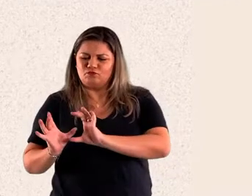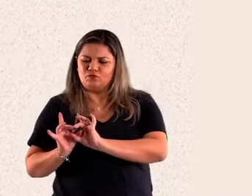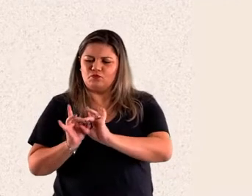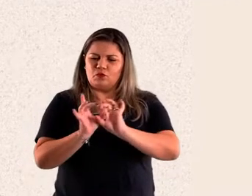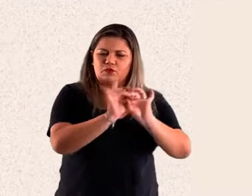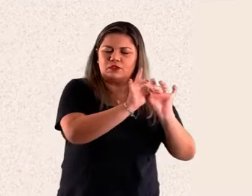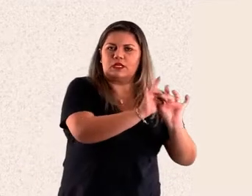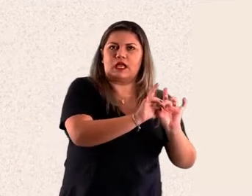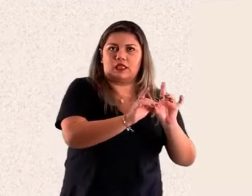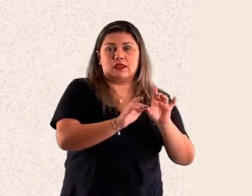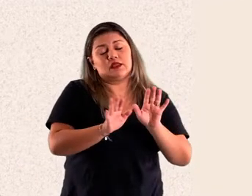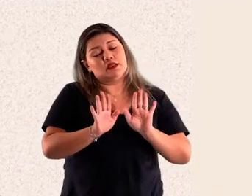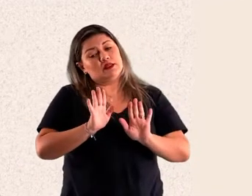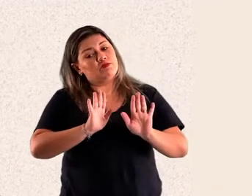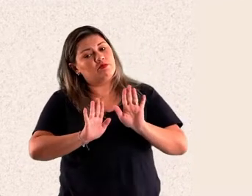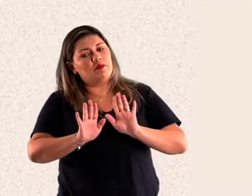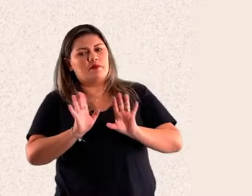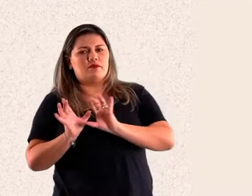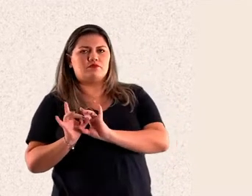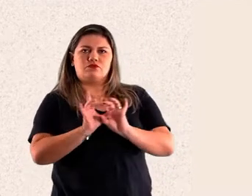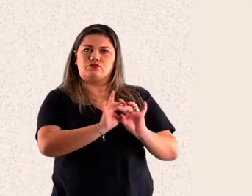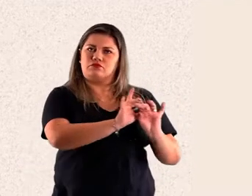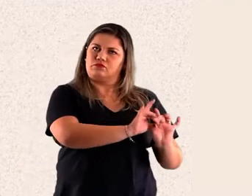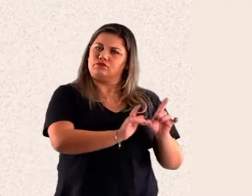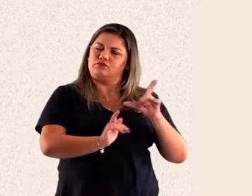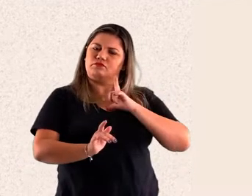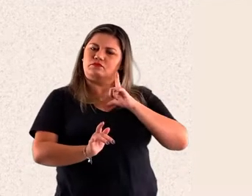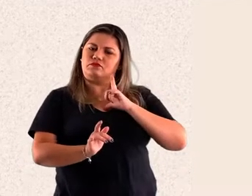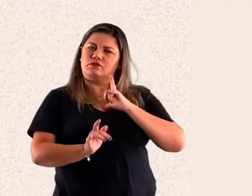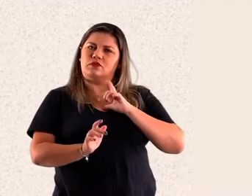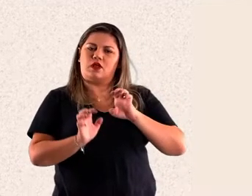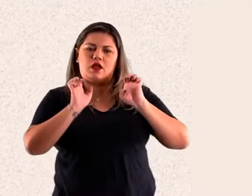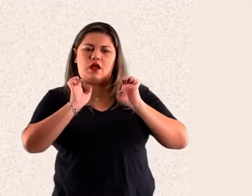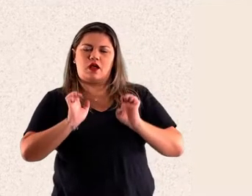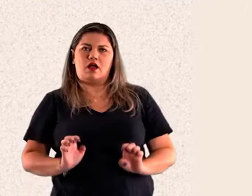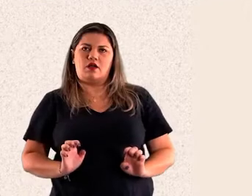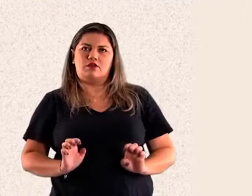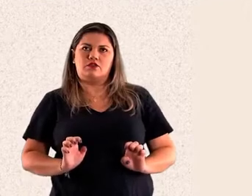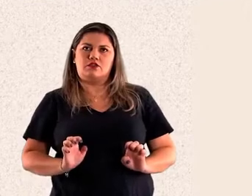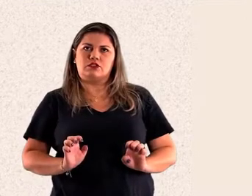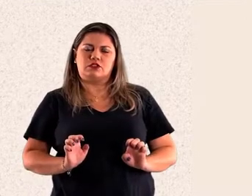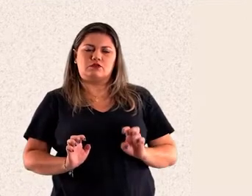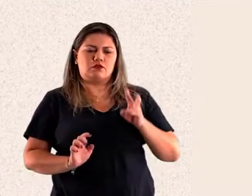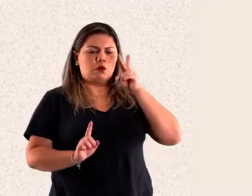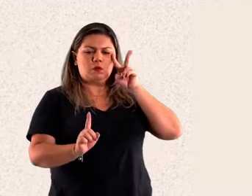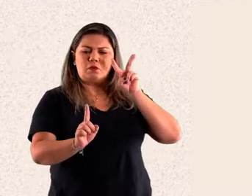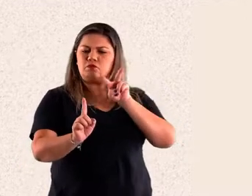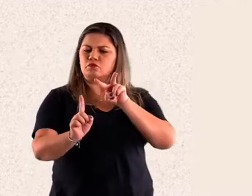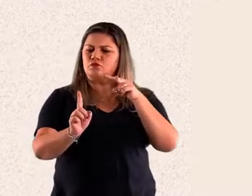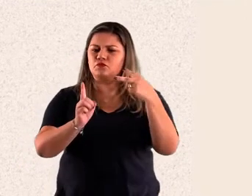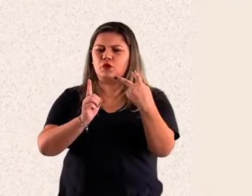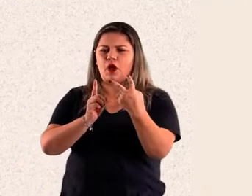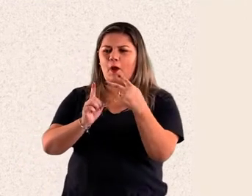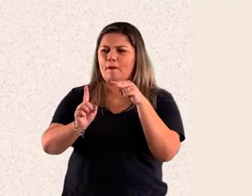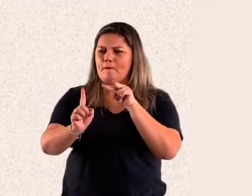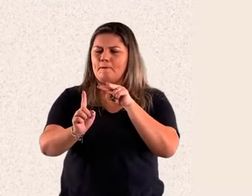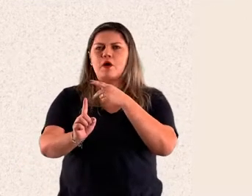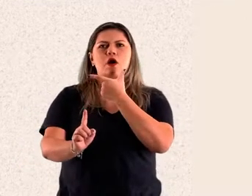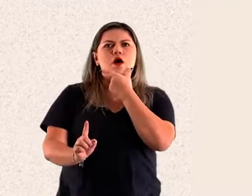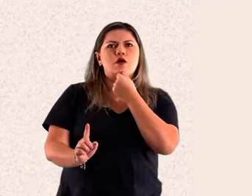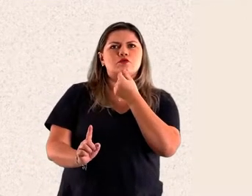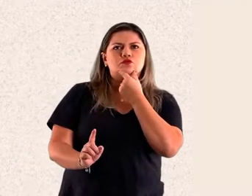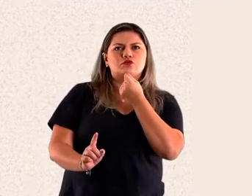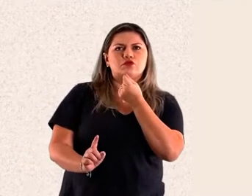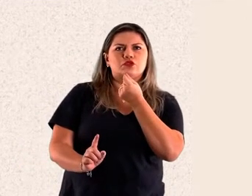depende do contexto a ética numa perspectiva masculina e isso ela